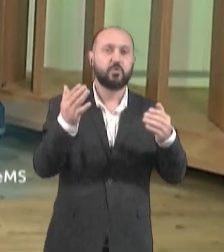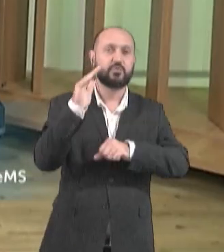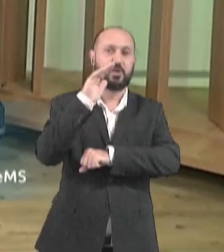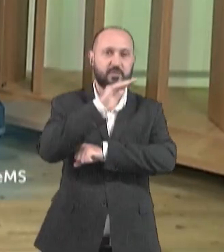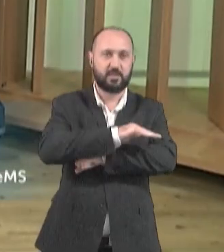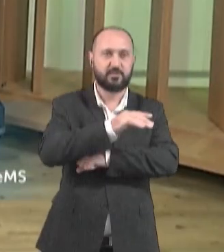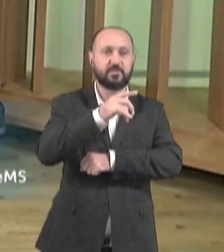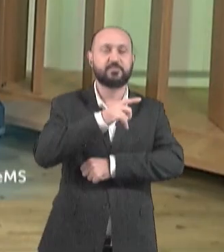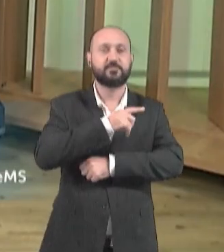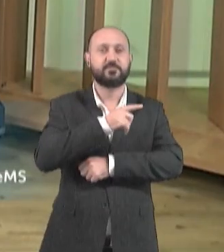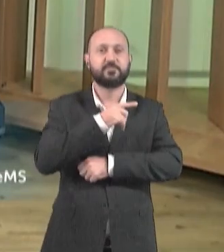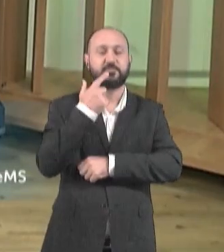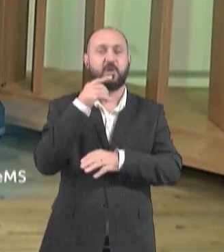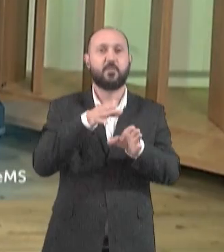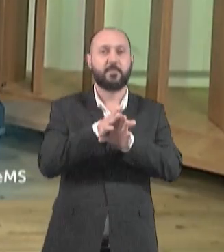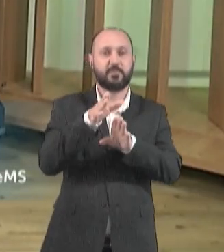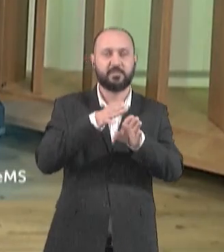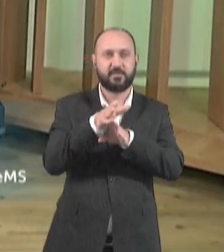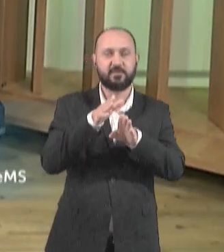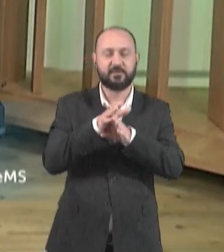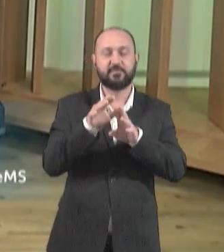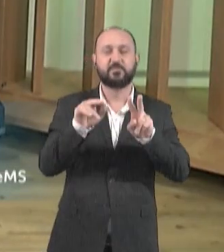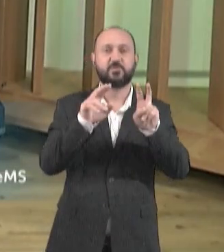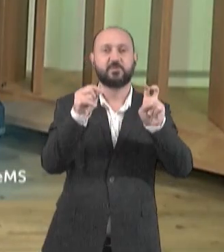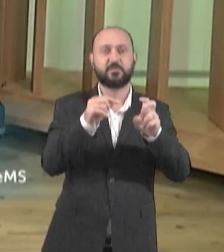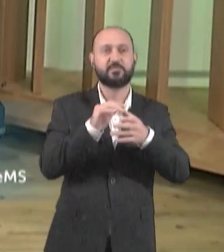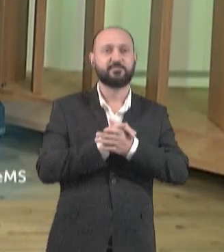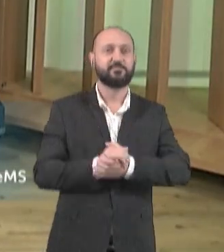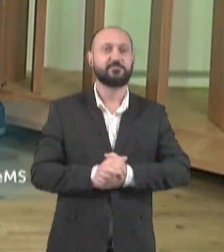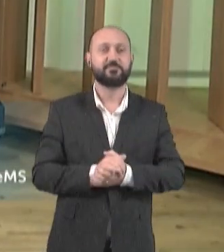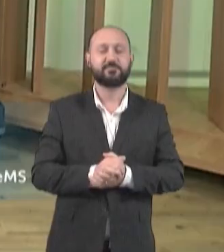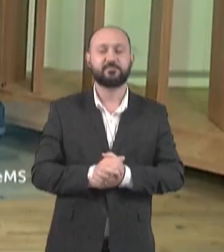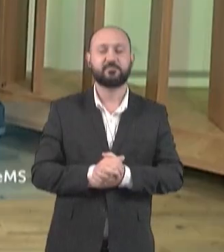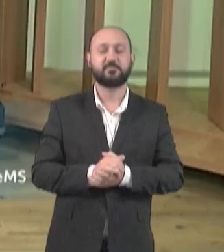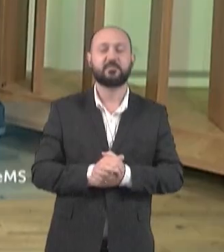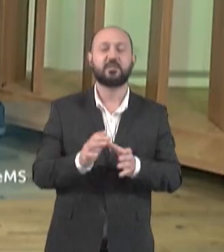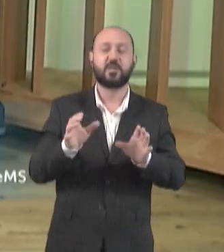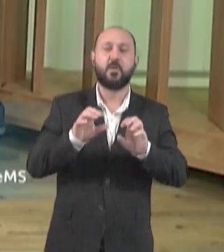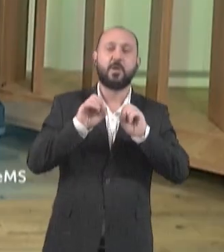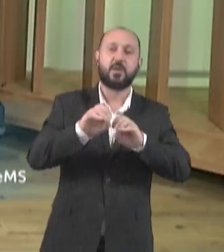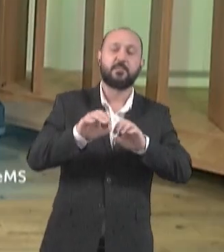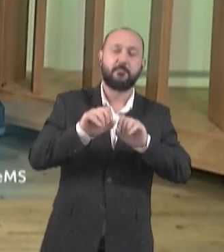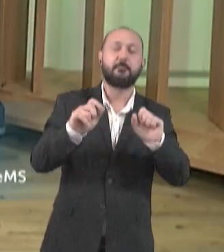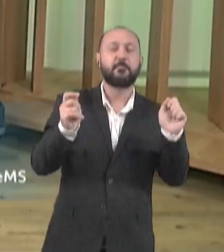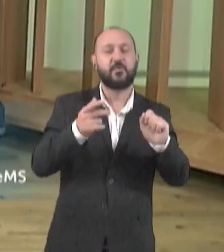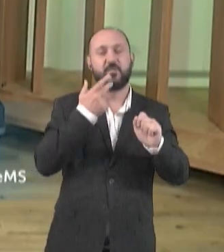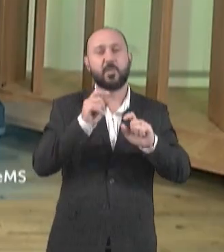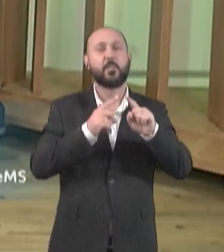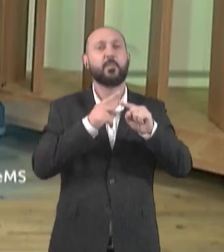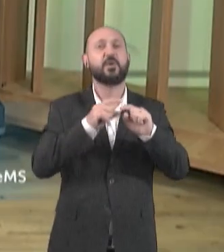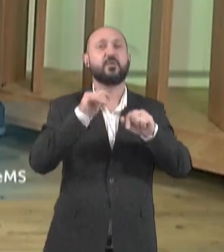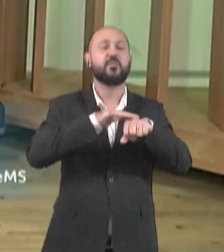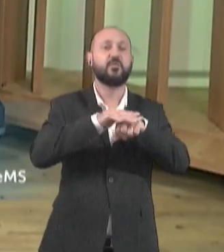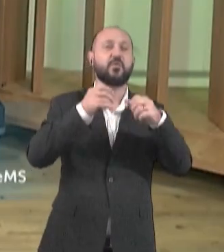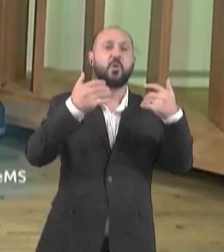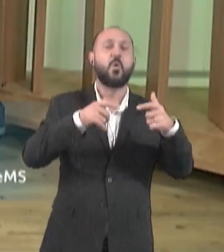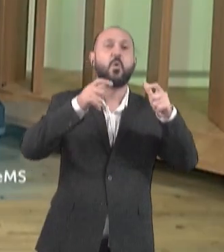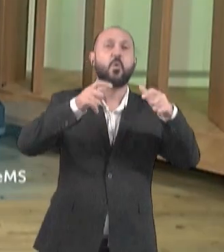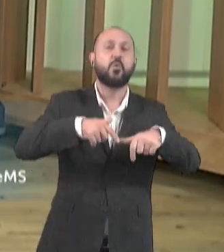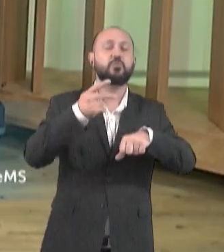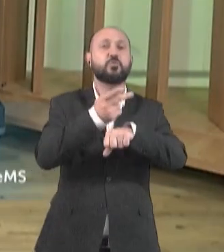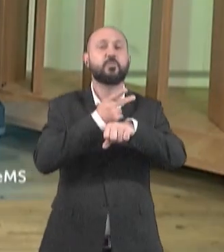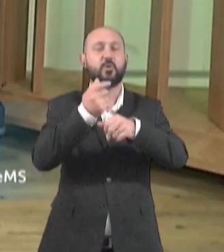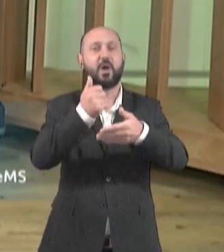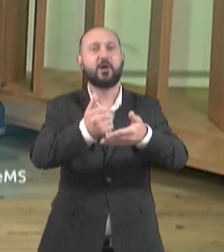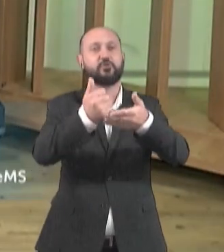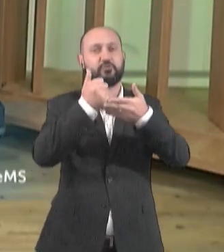à tarde tem orientação com relação a esse assunto. Até uma capacitação, podemos dizer, porque vai falar sobre onde